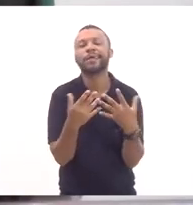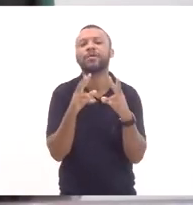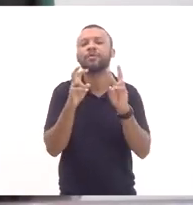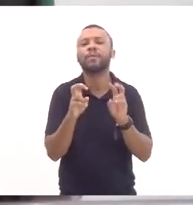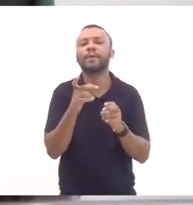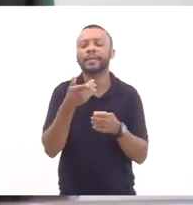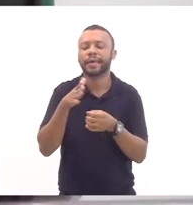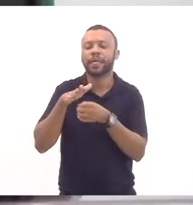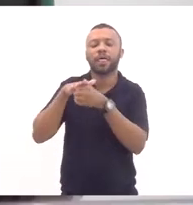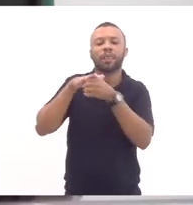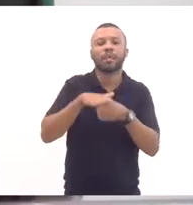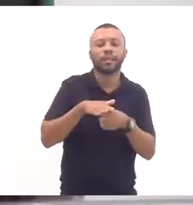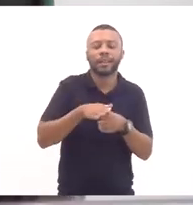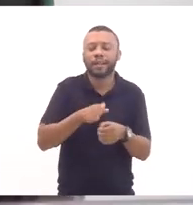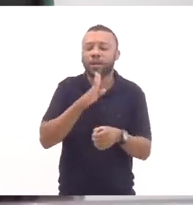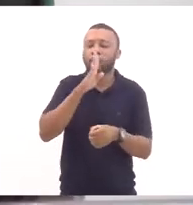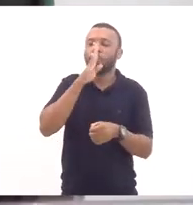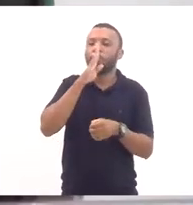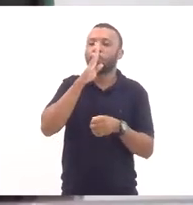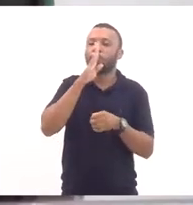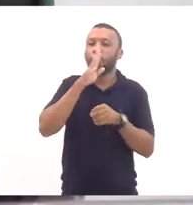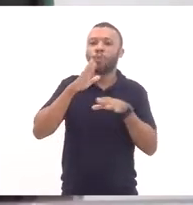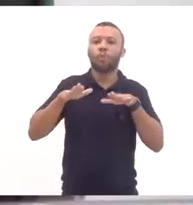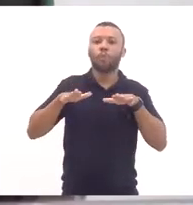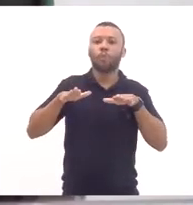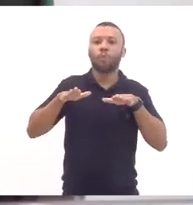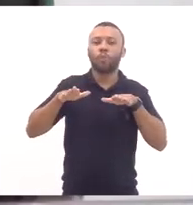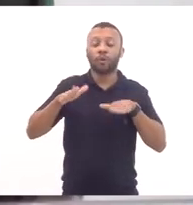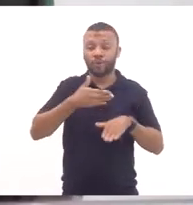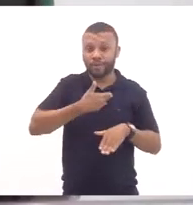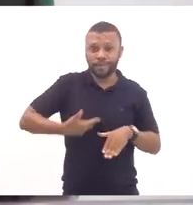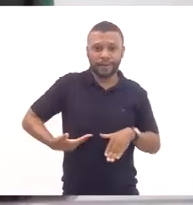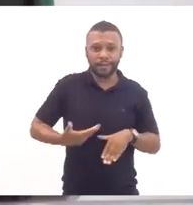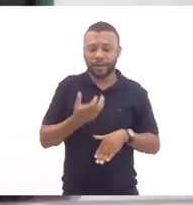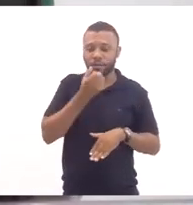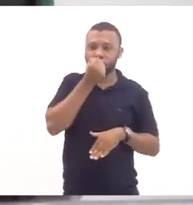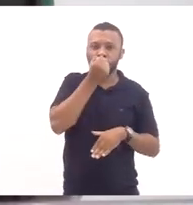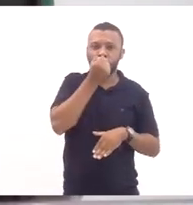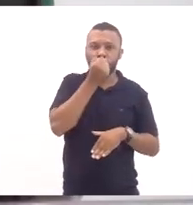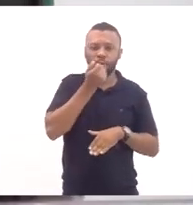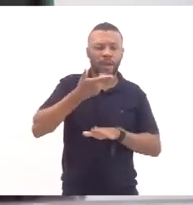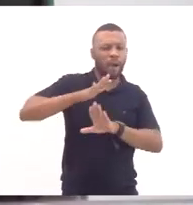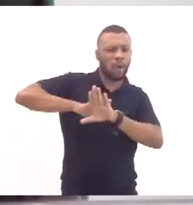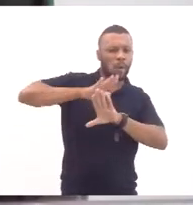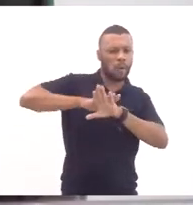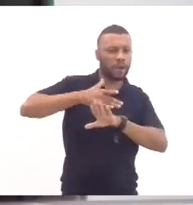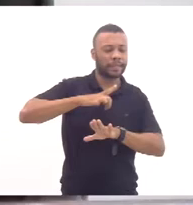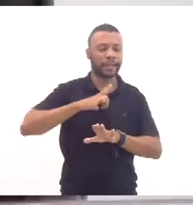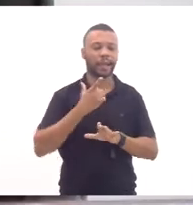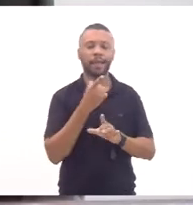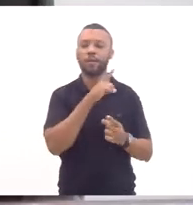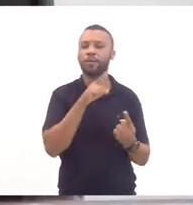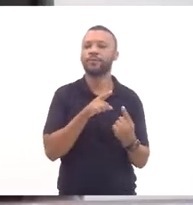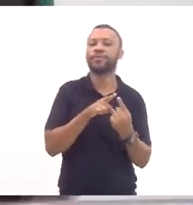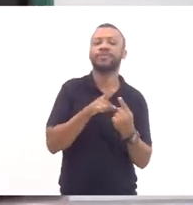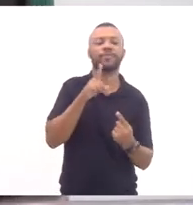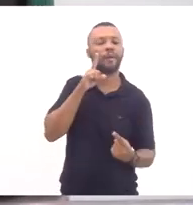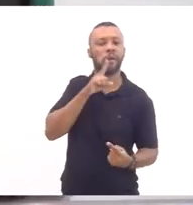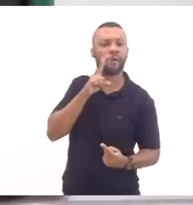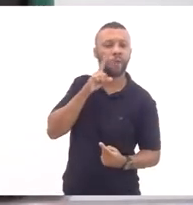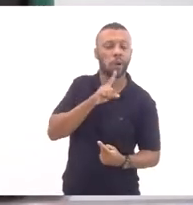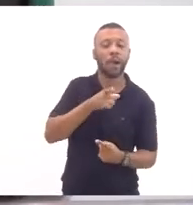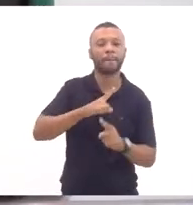silenciamento, nesse silêncio, na verdade, né, que o silêncio do governo é deliberado. Mas, apesar de toda a perseguição, injustiça